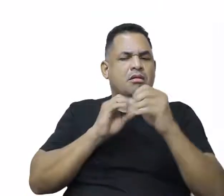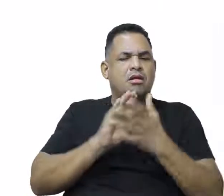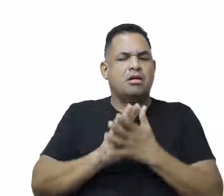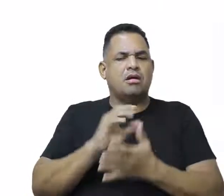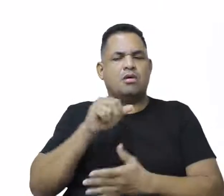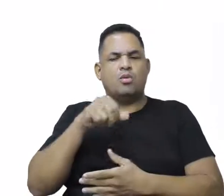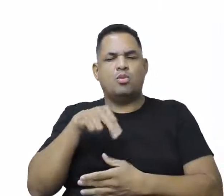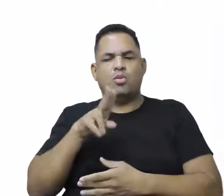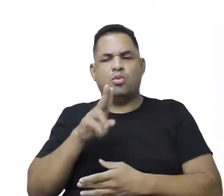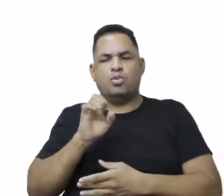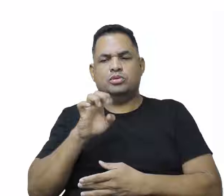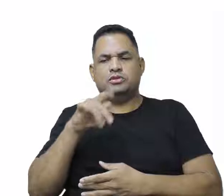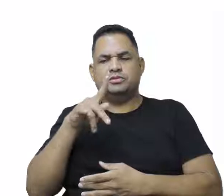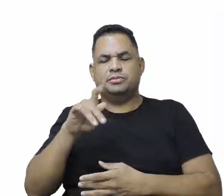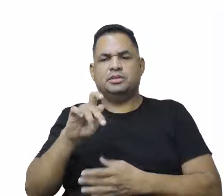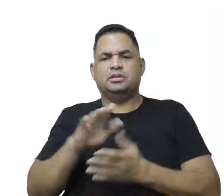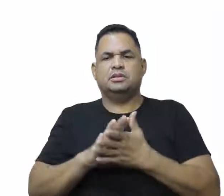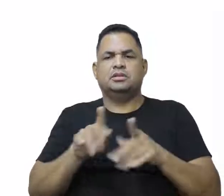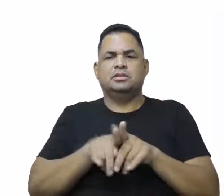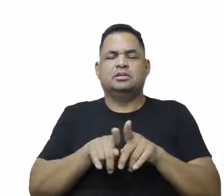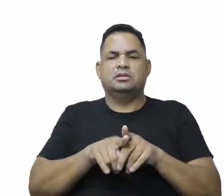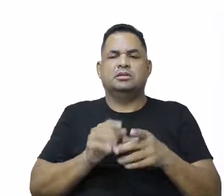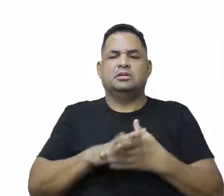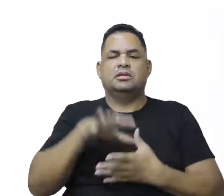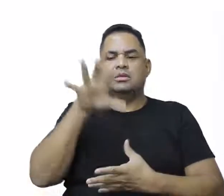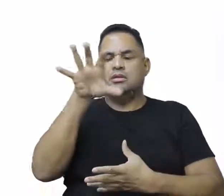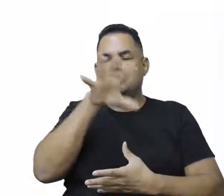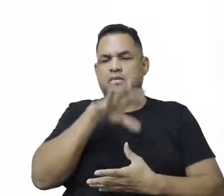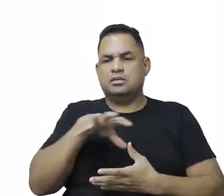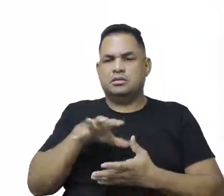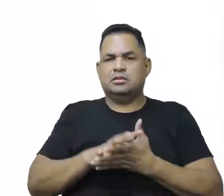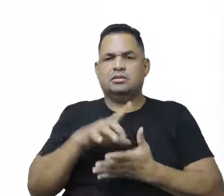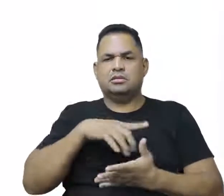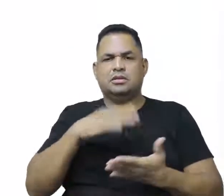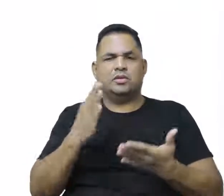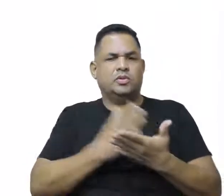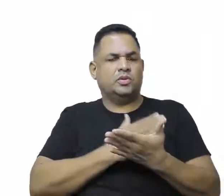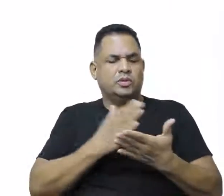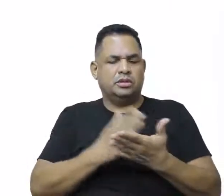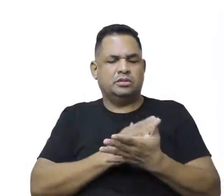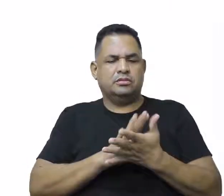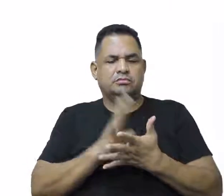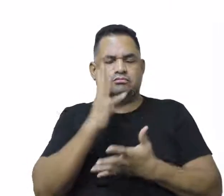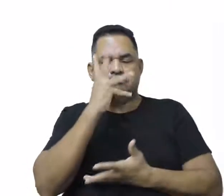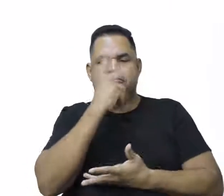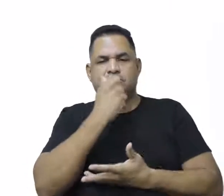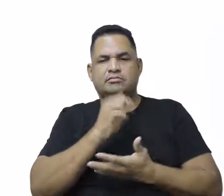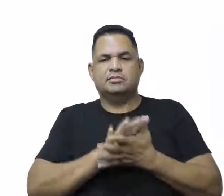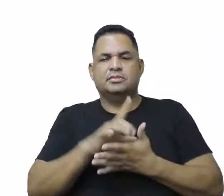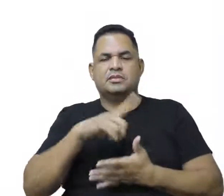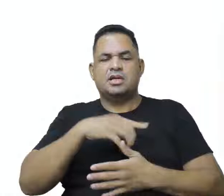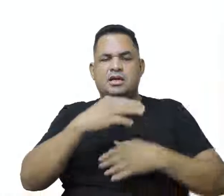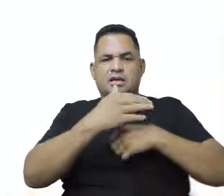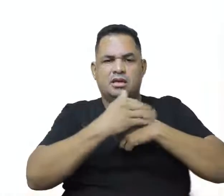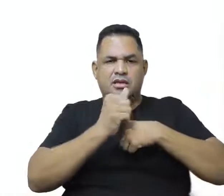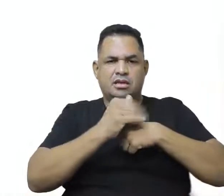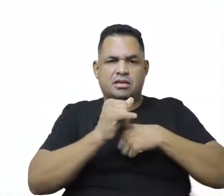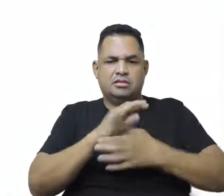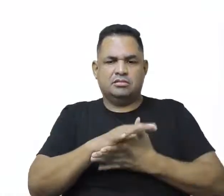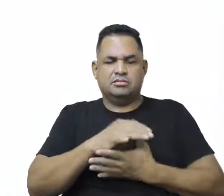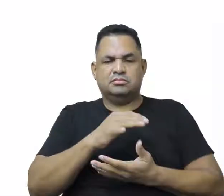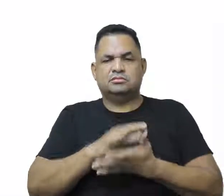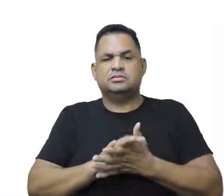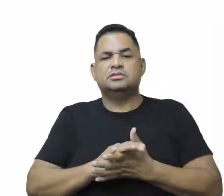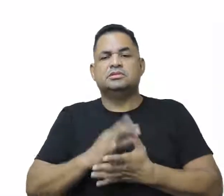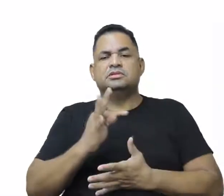um tempo, né? Veio aqui para a nossa região. E ele tem um livro lindo, que eu tenho muito carinho, que é Tristes